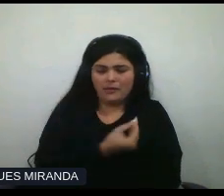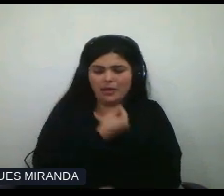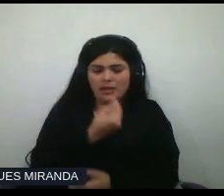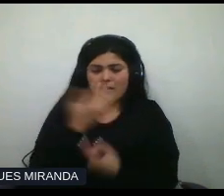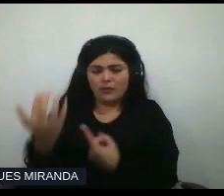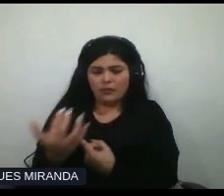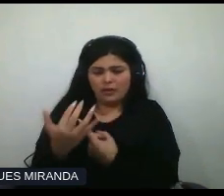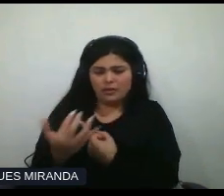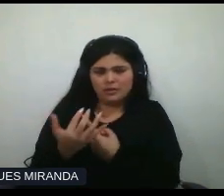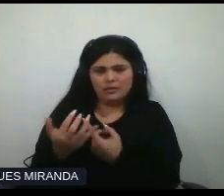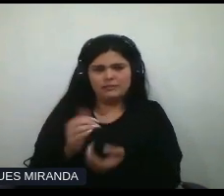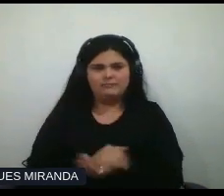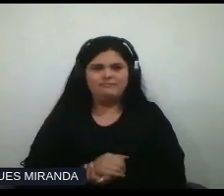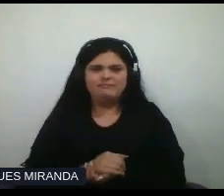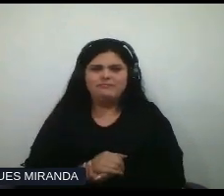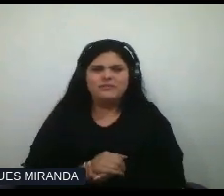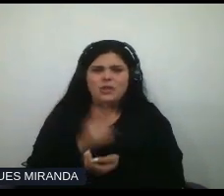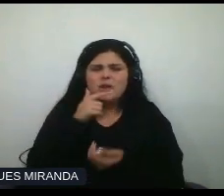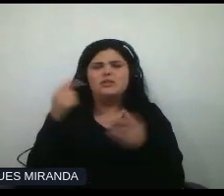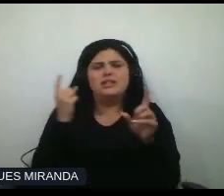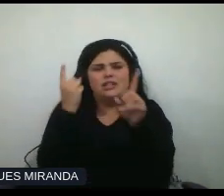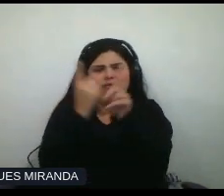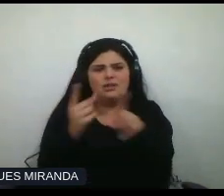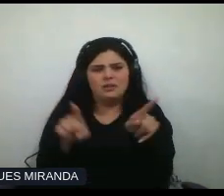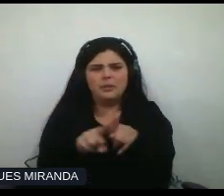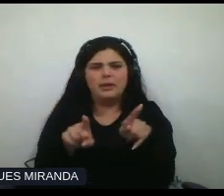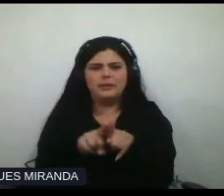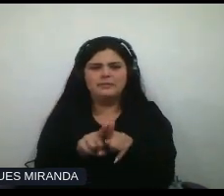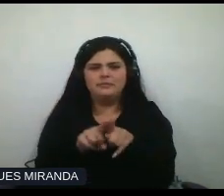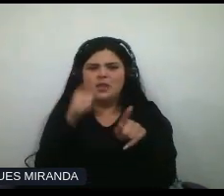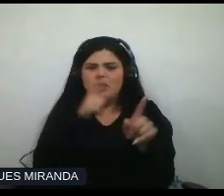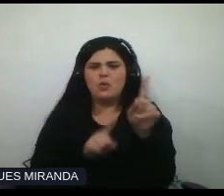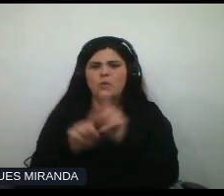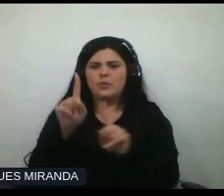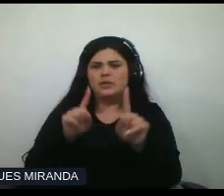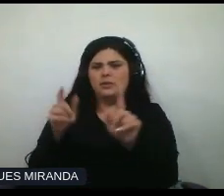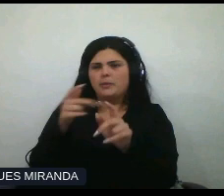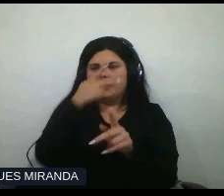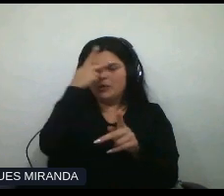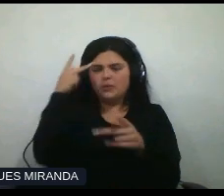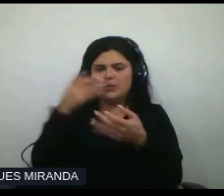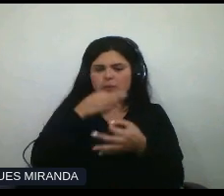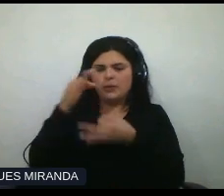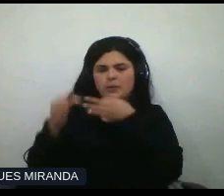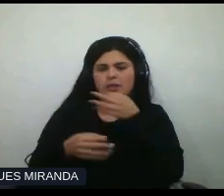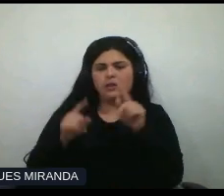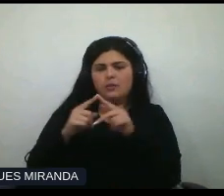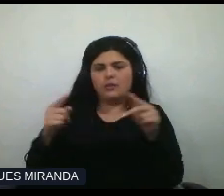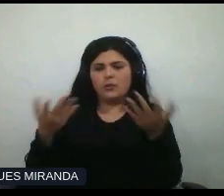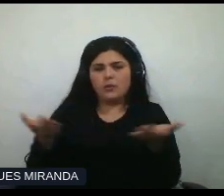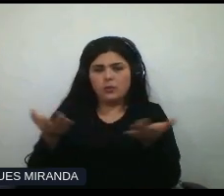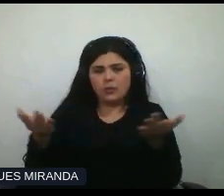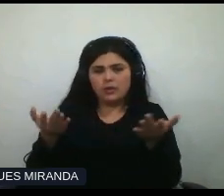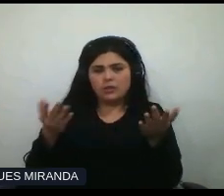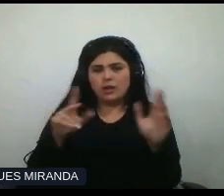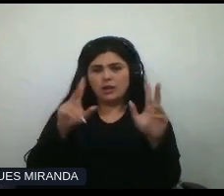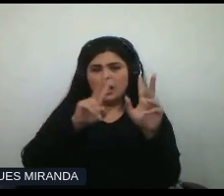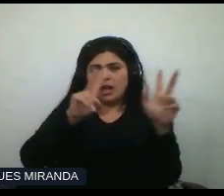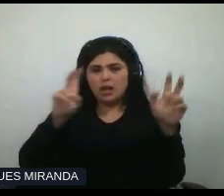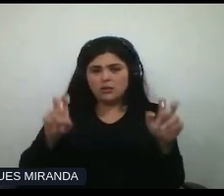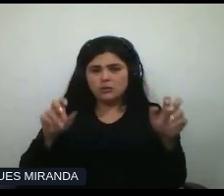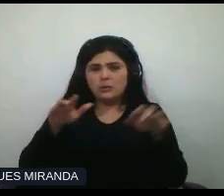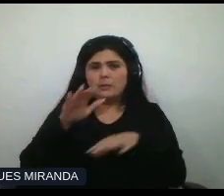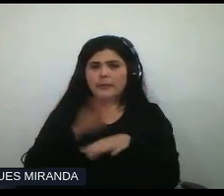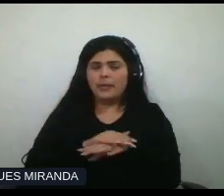gente. Acho que vocês se identificaram ali, né? Acho que algumas pessoas comentaram, mas isso são hoje os temas mais